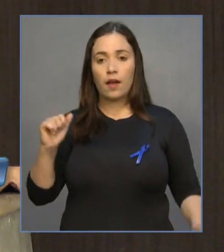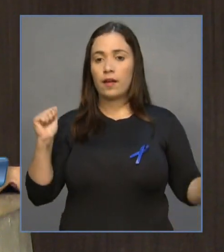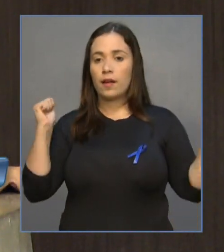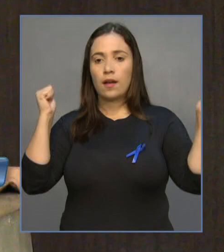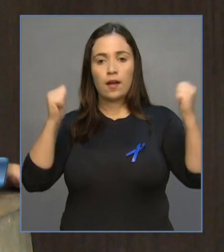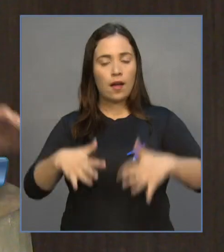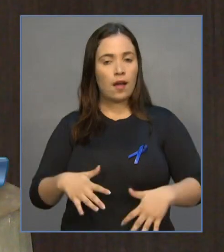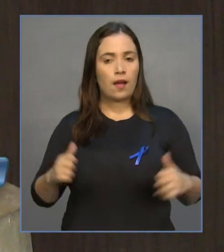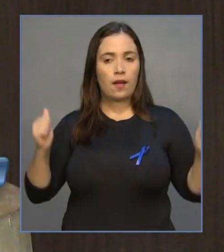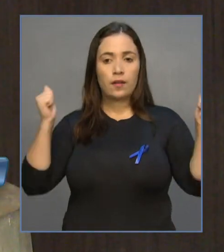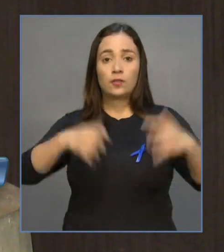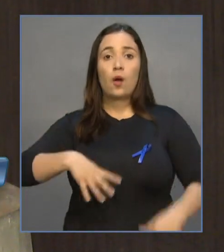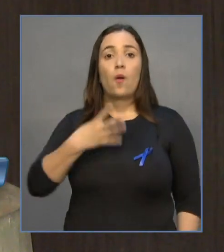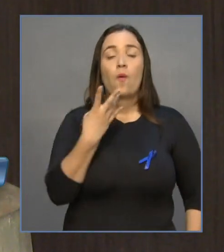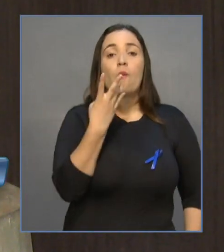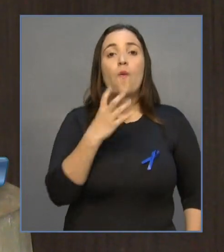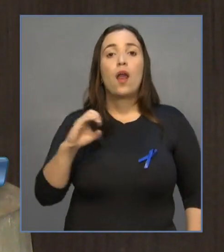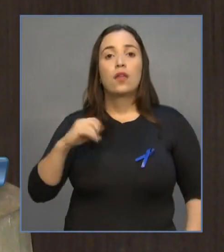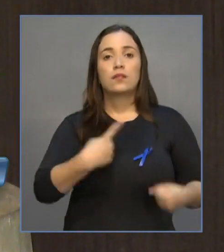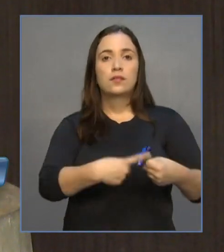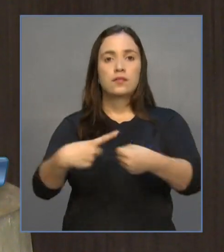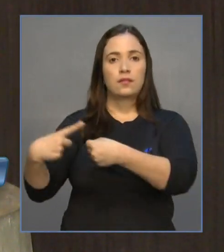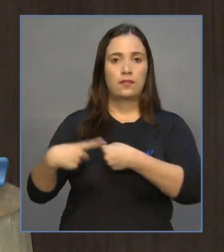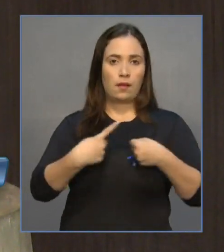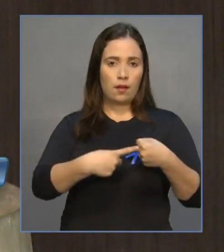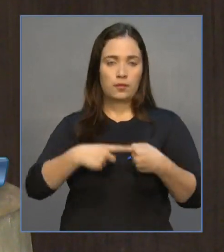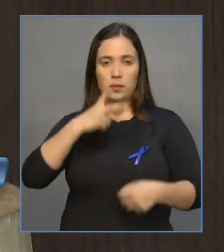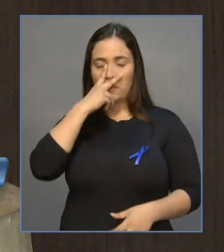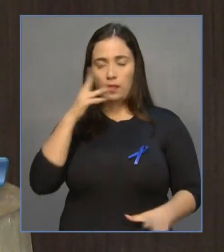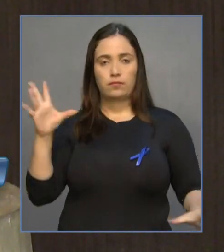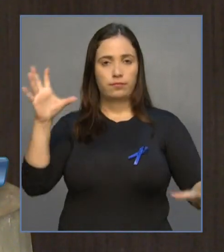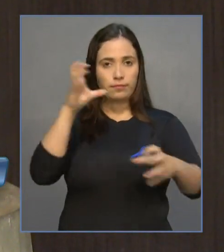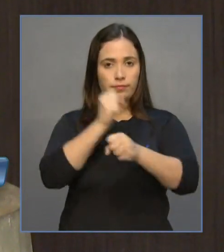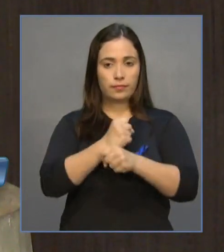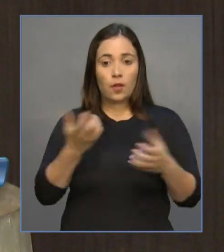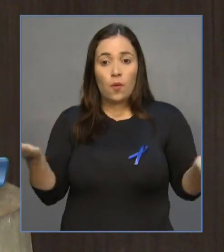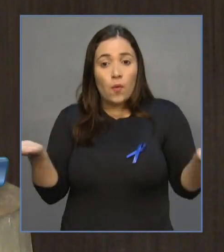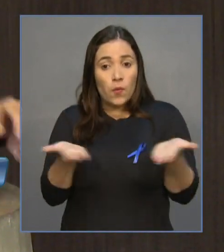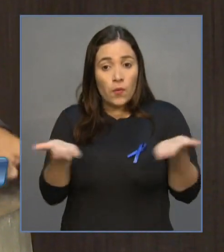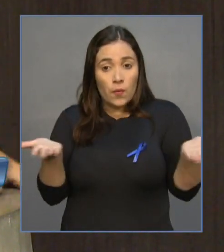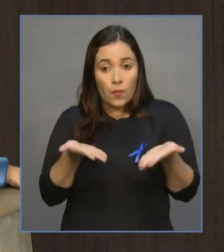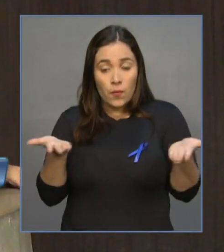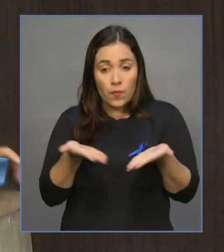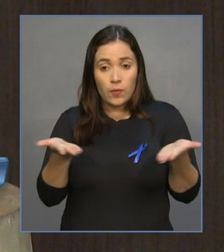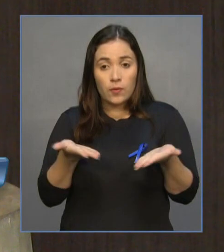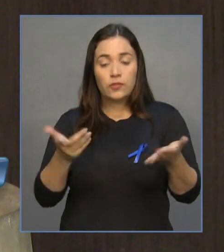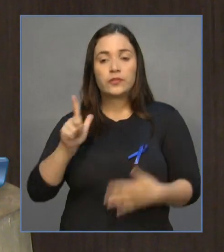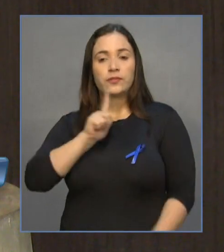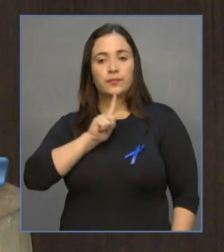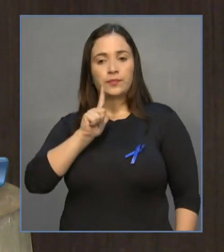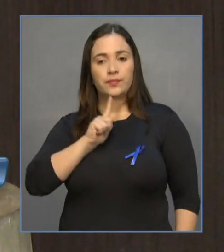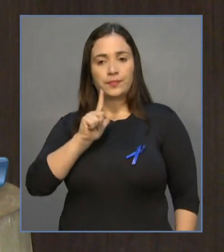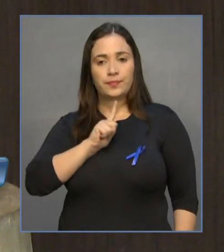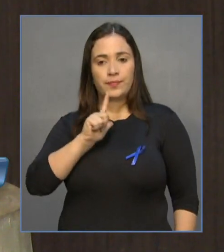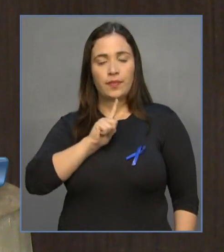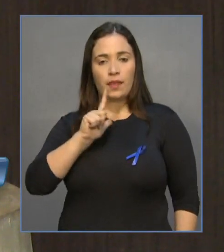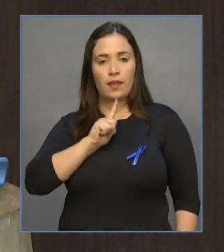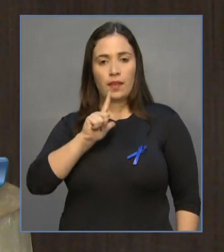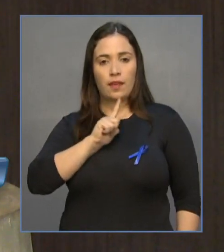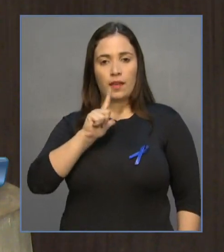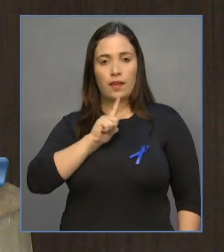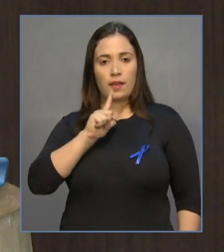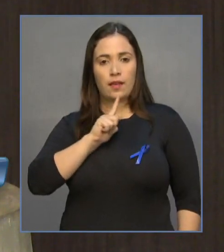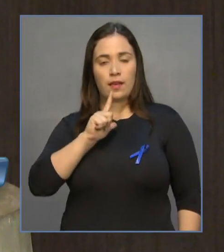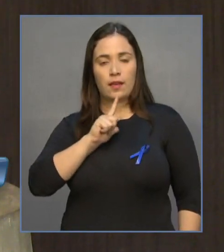para mais de 40 cidades de pequeno e médio porte. Hoje nós temos só a